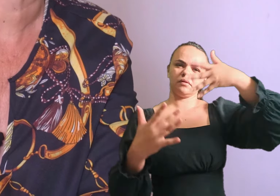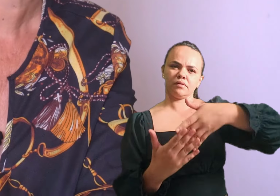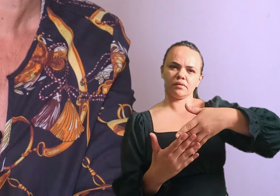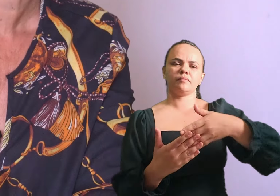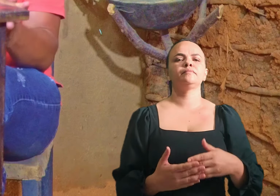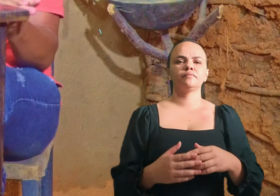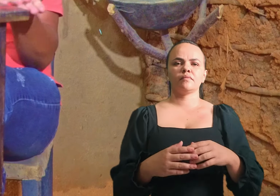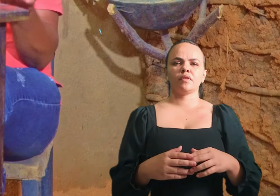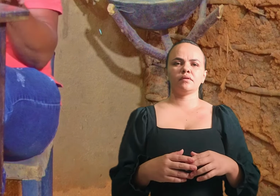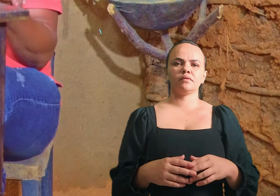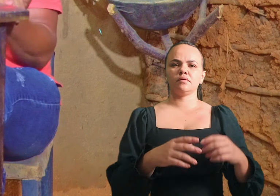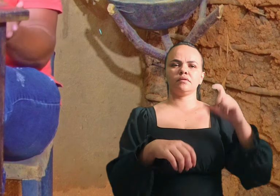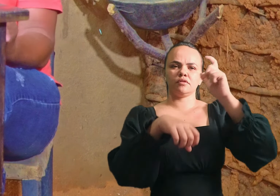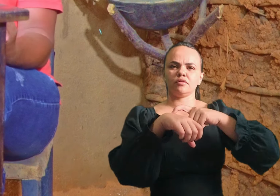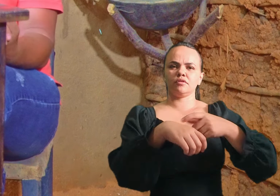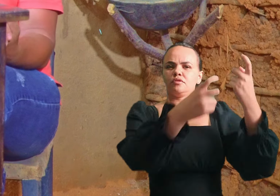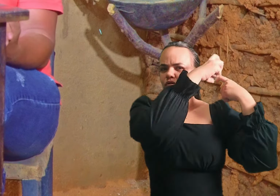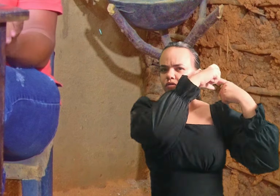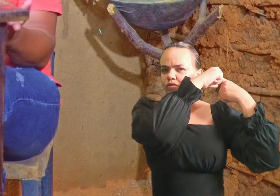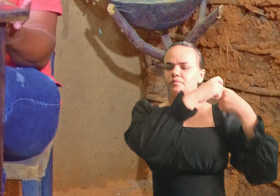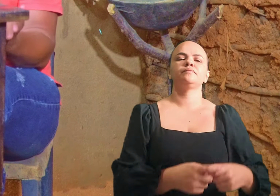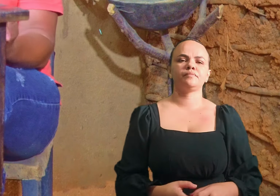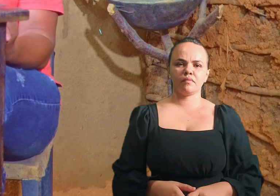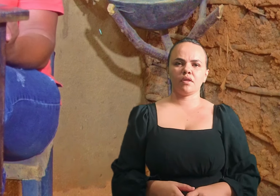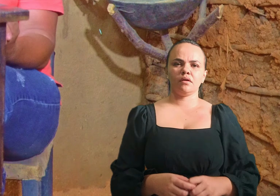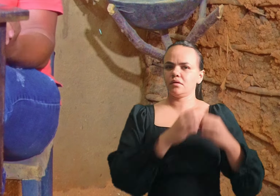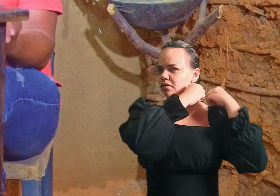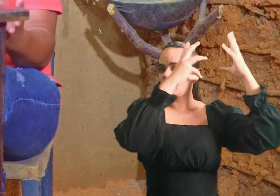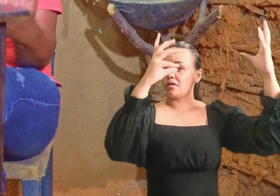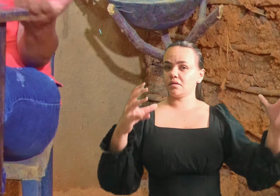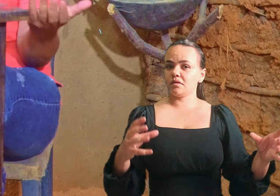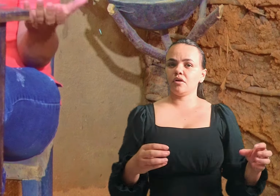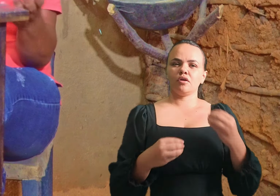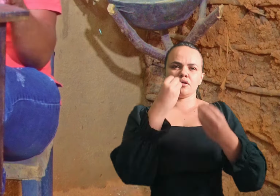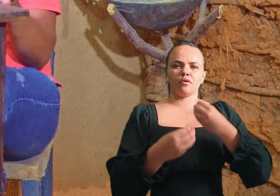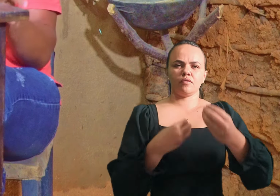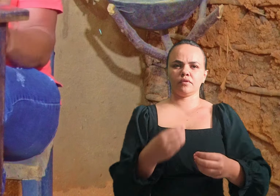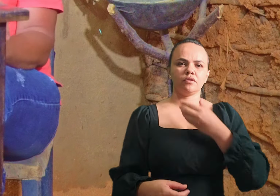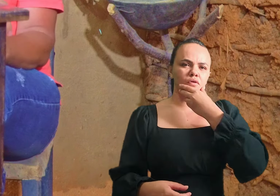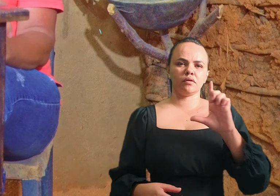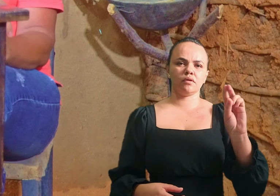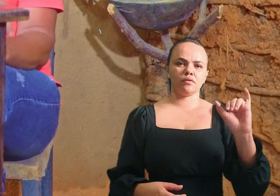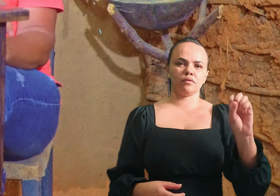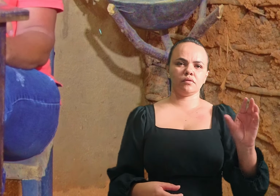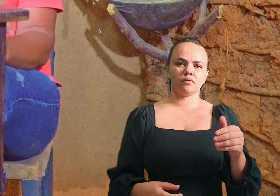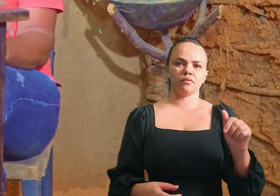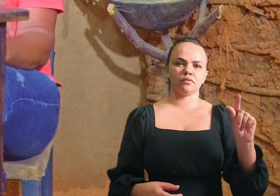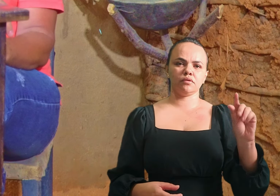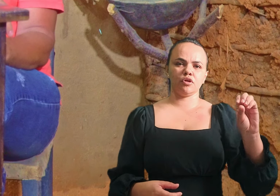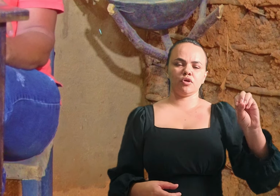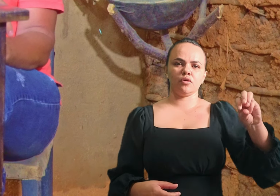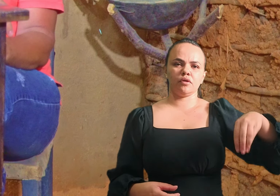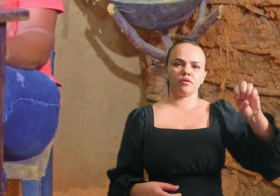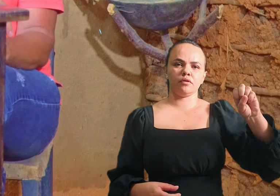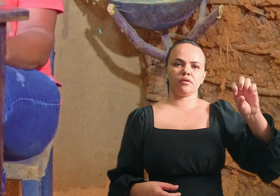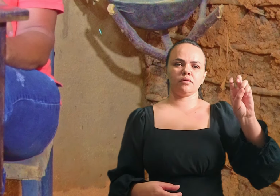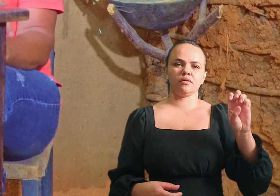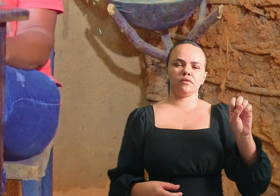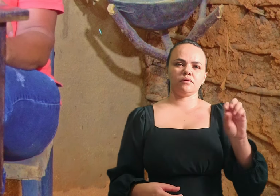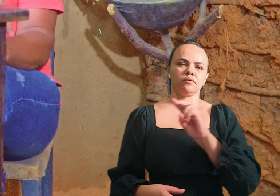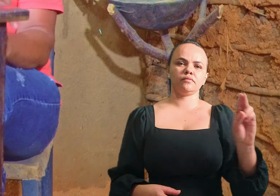Tempo sobre o fundador Luís Gomes e se tem pouca coisa né na verdade não há